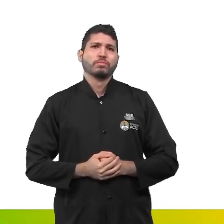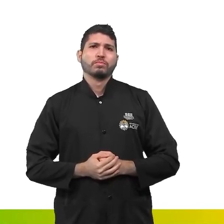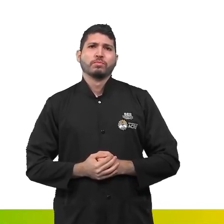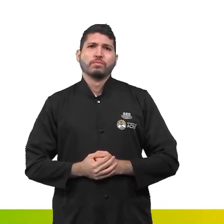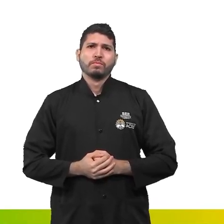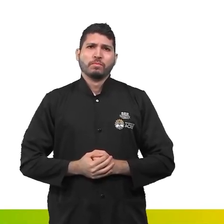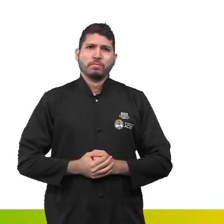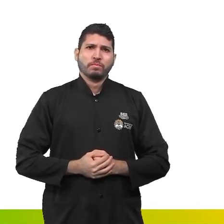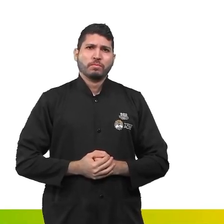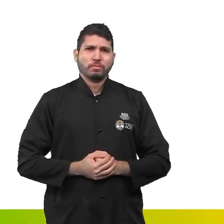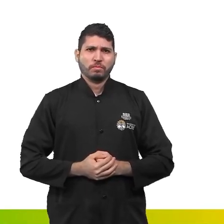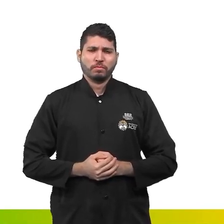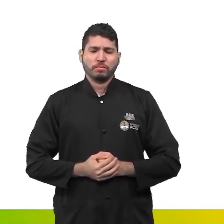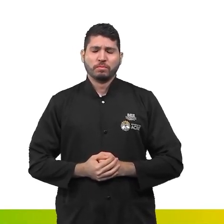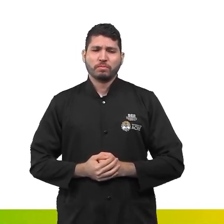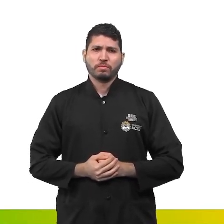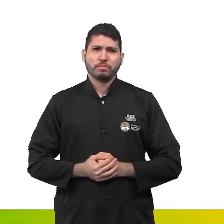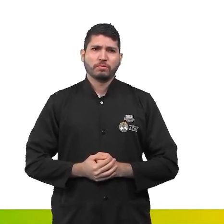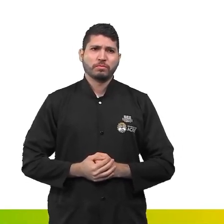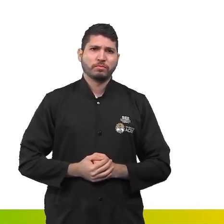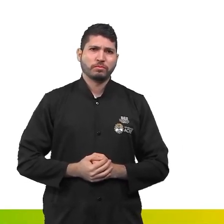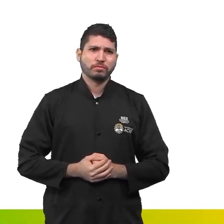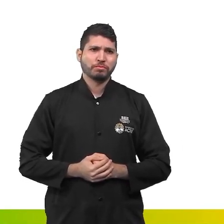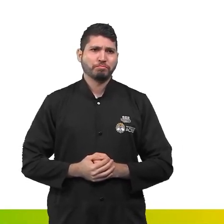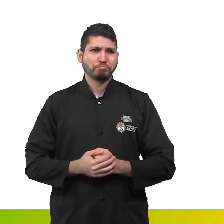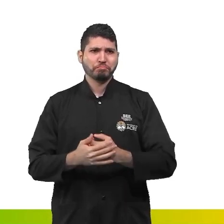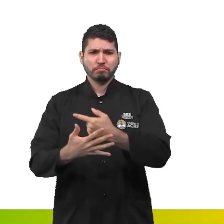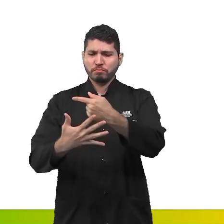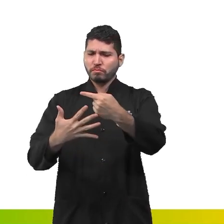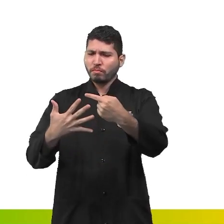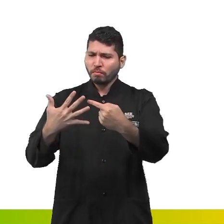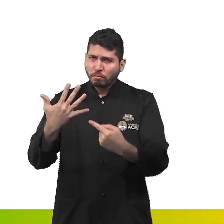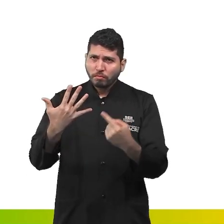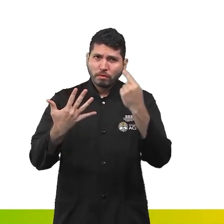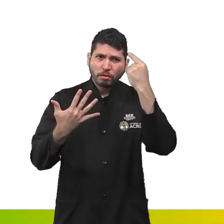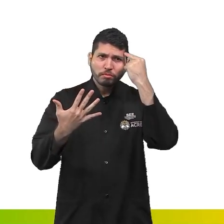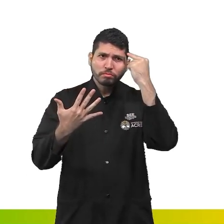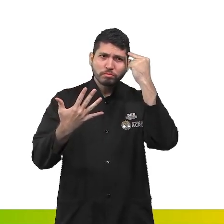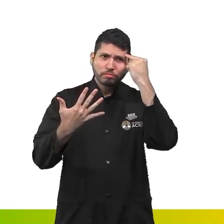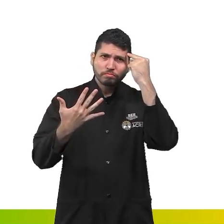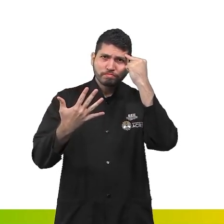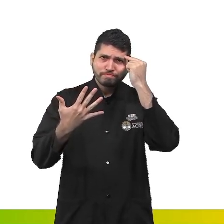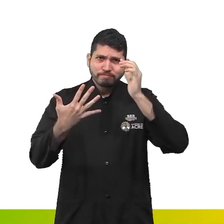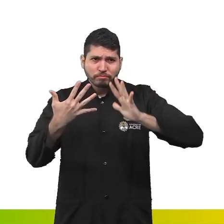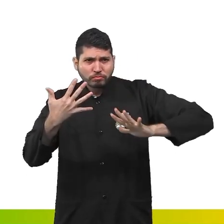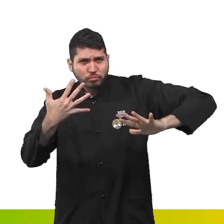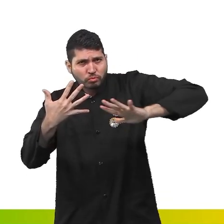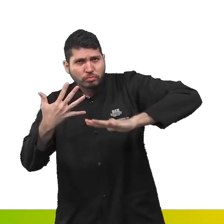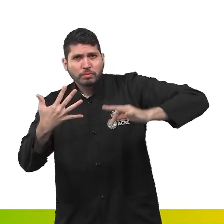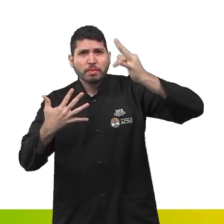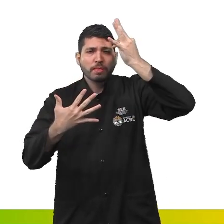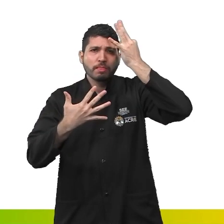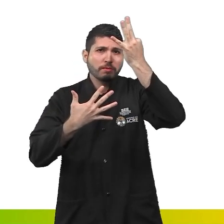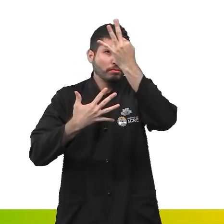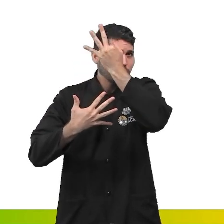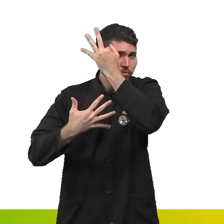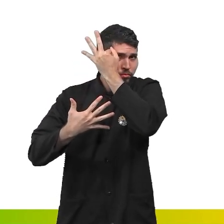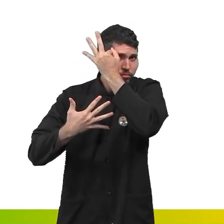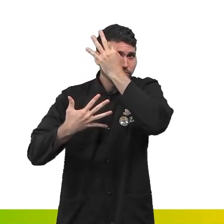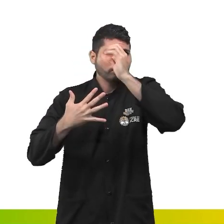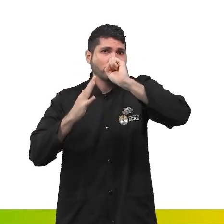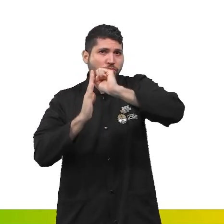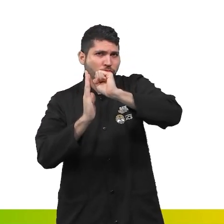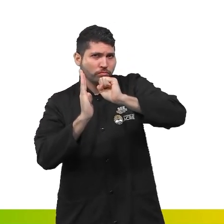então, nós temos pensadores notáveis dentro dessa corrente de pensamento filosófico do